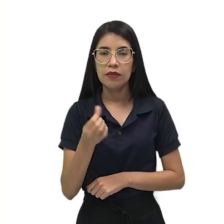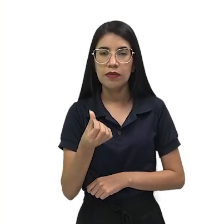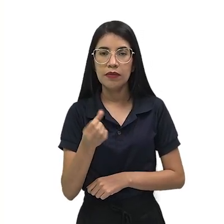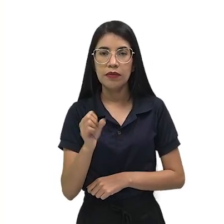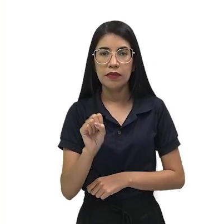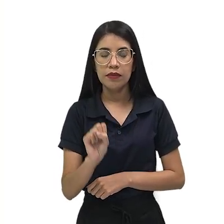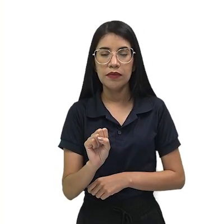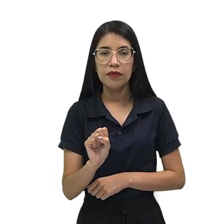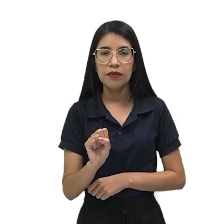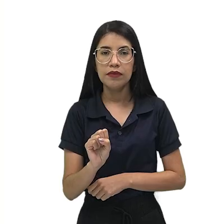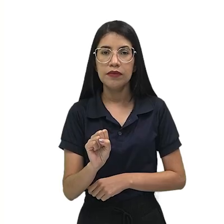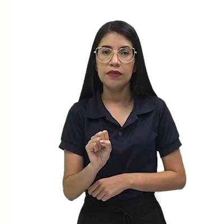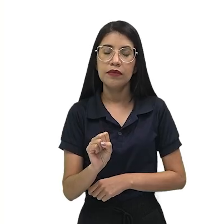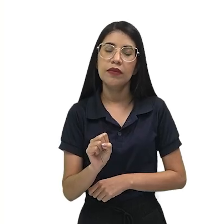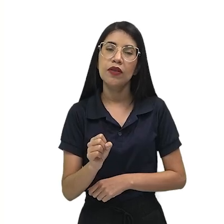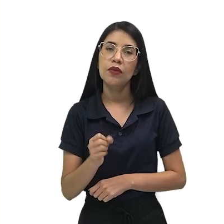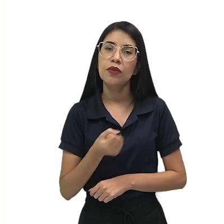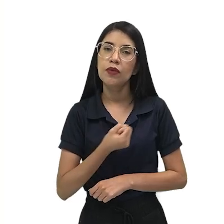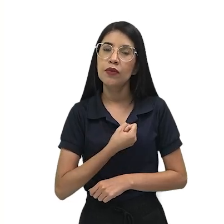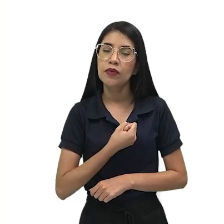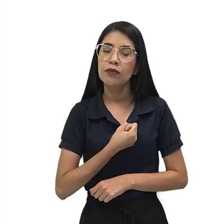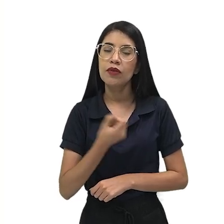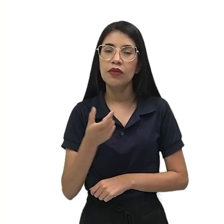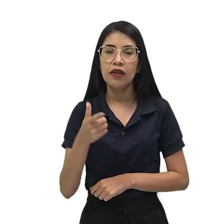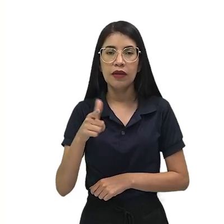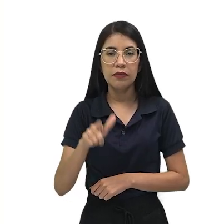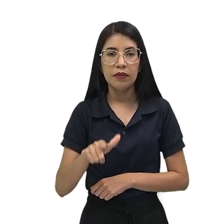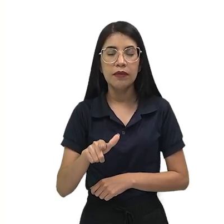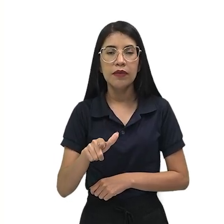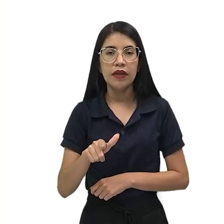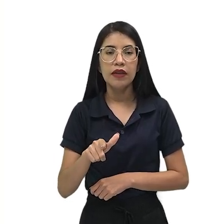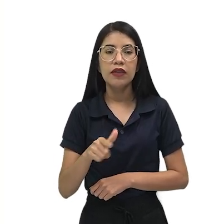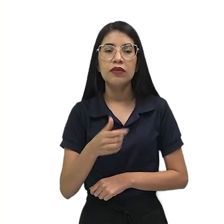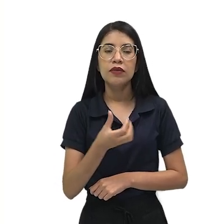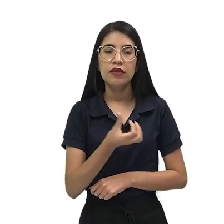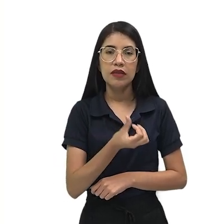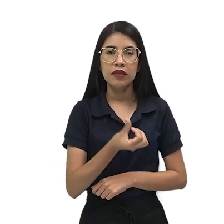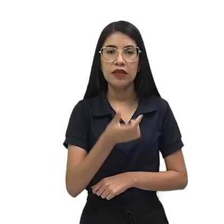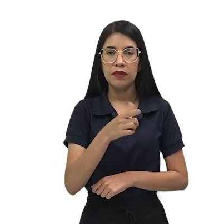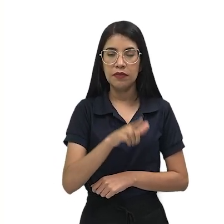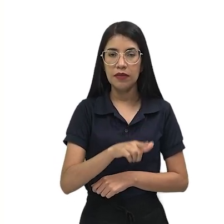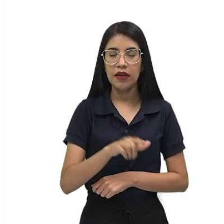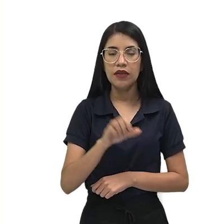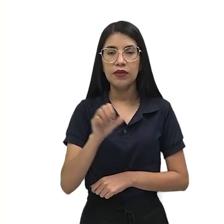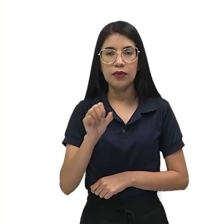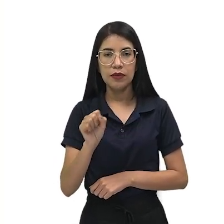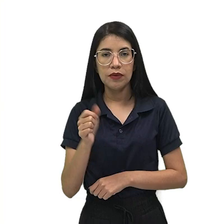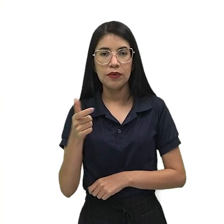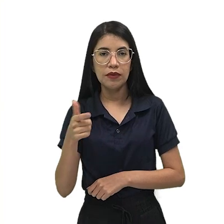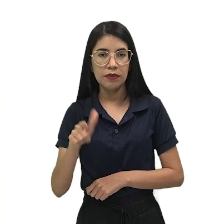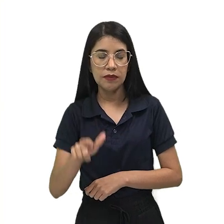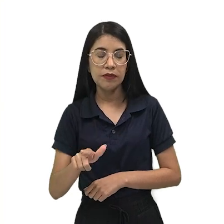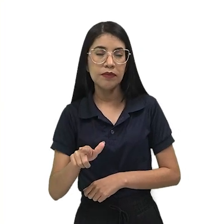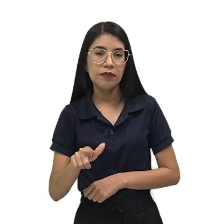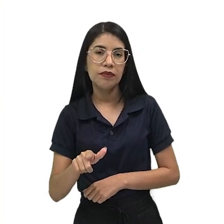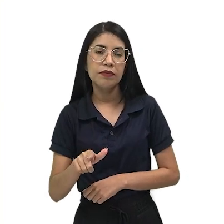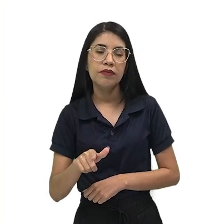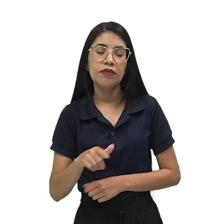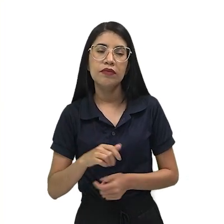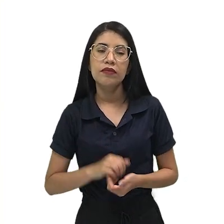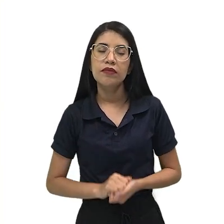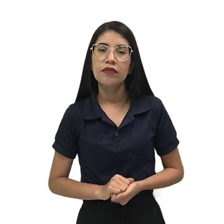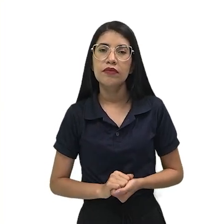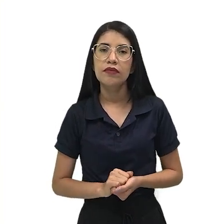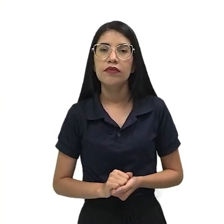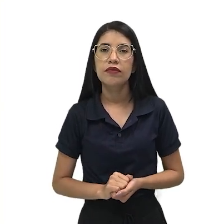06868. Todos os números estão se repetindo. O 6 está se repetindo, logo em seguida vem o 8. Aí o 6